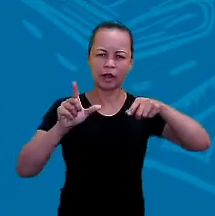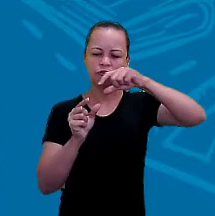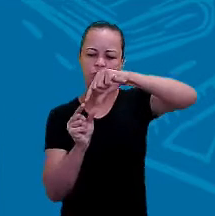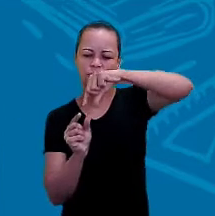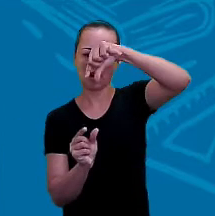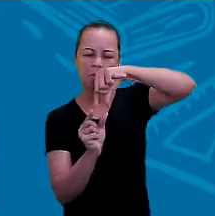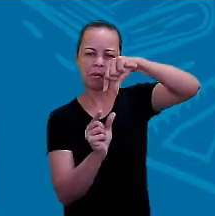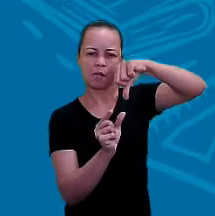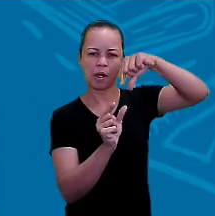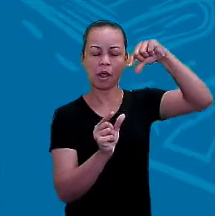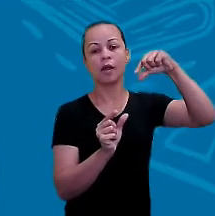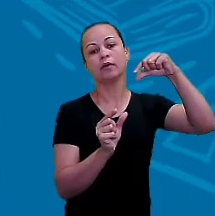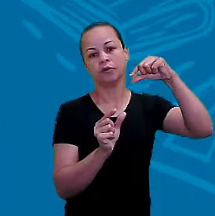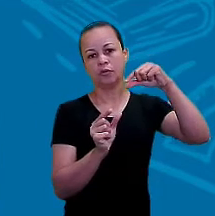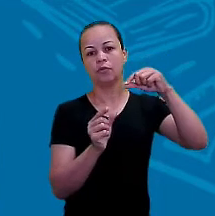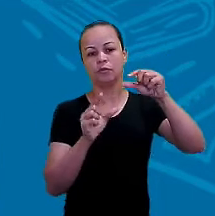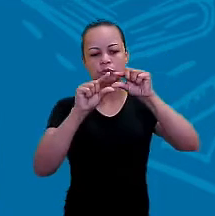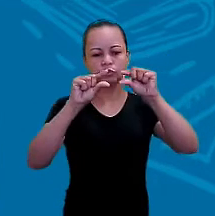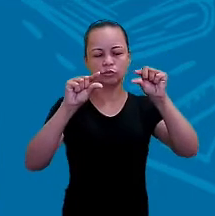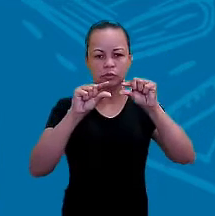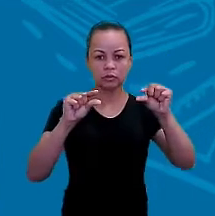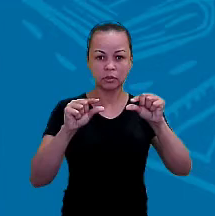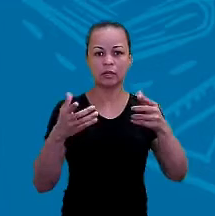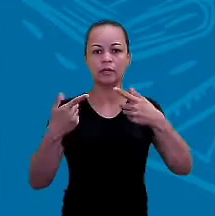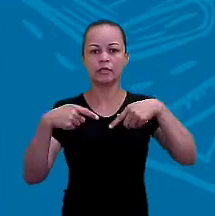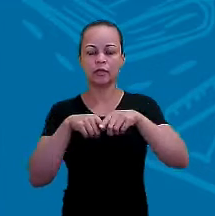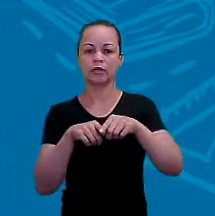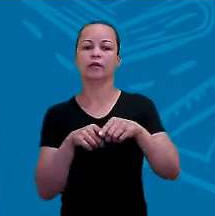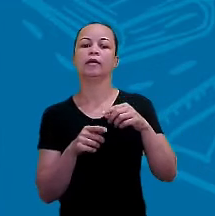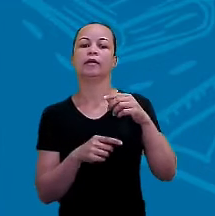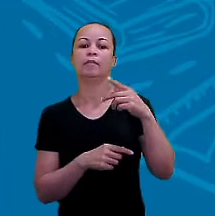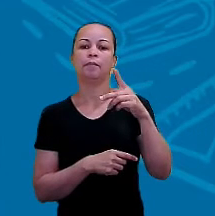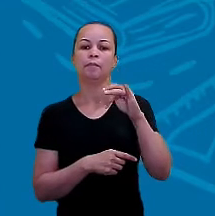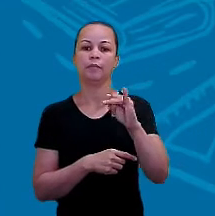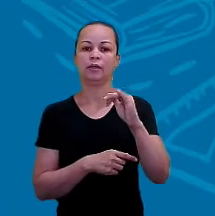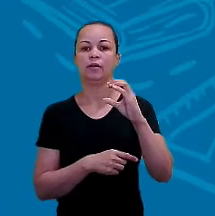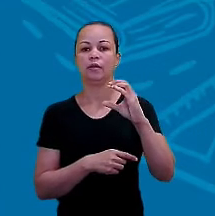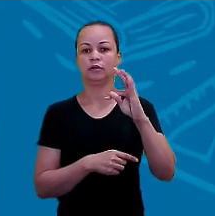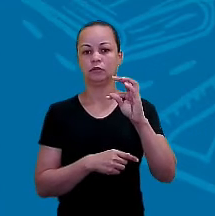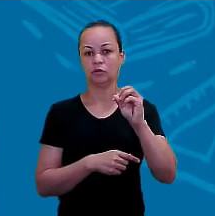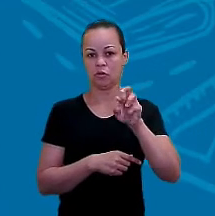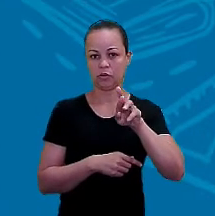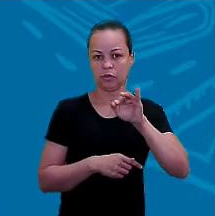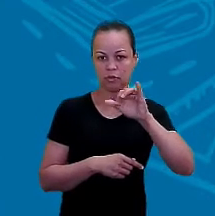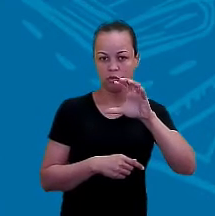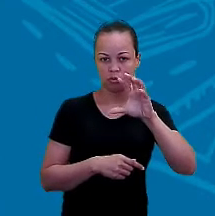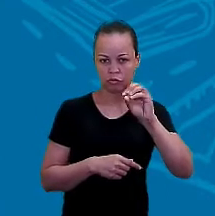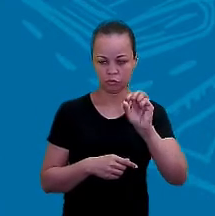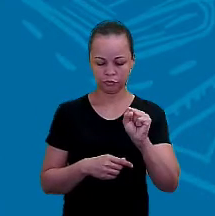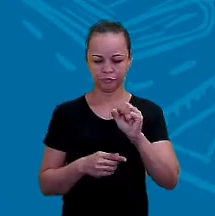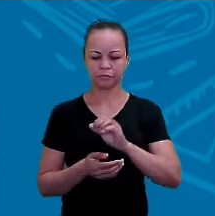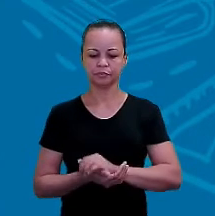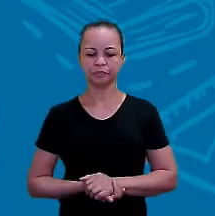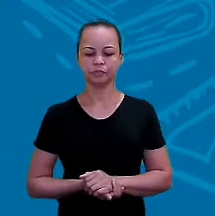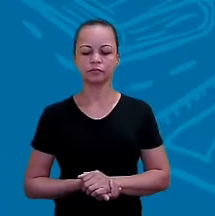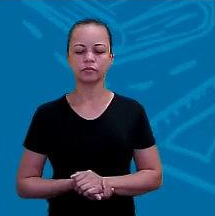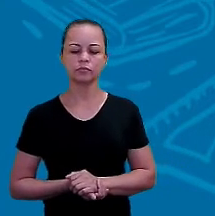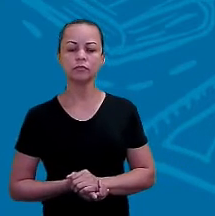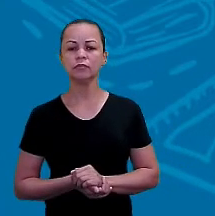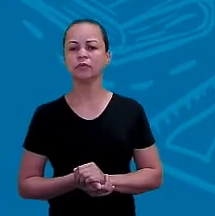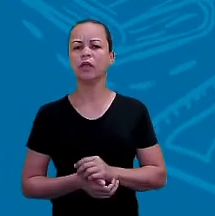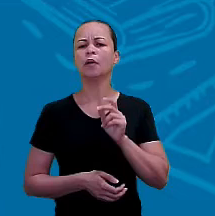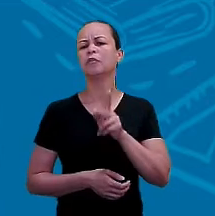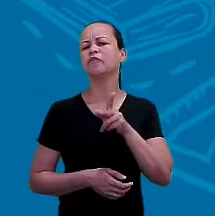barra e colunas e gráficos pictóricos. E o tema da aula é dados estatísticos. Então, professor, o que é que a